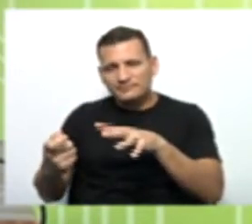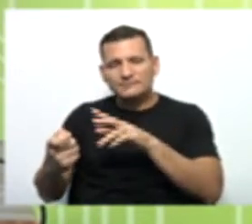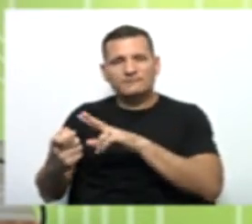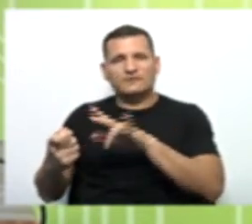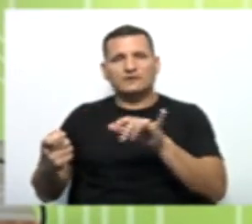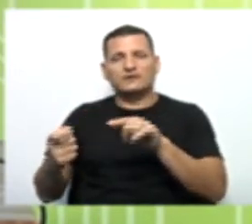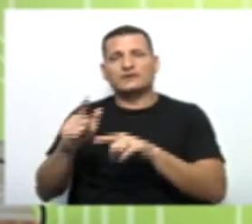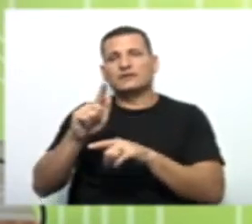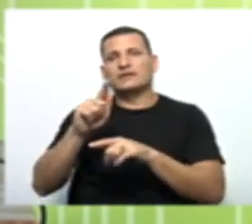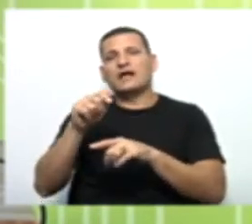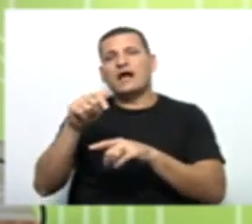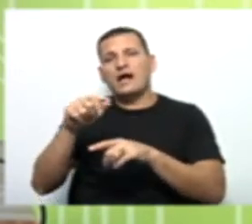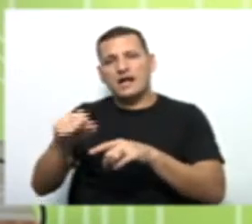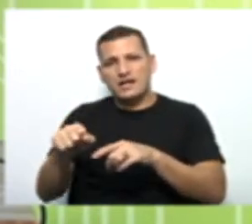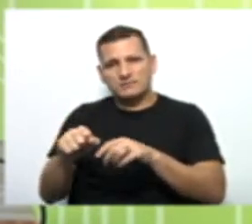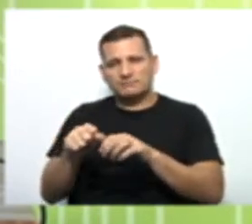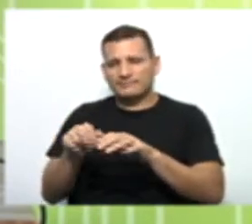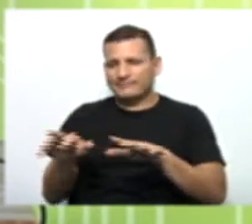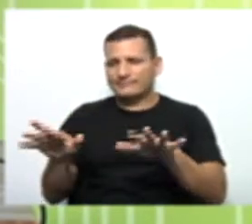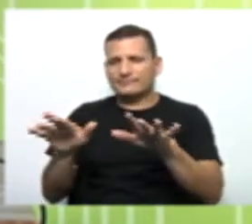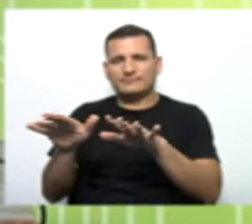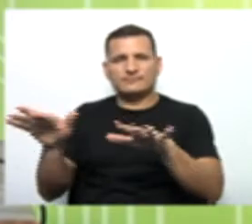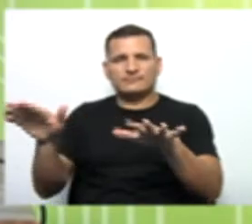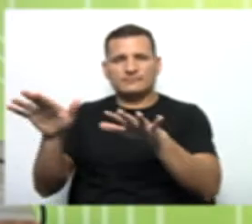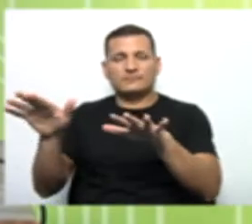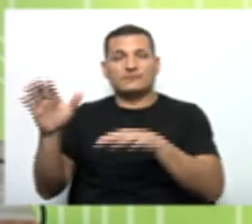podem até matar parte daquela floresta.